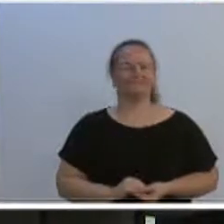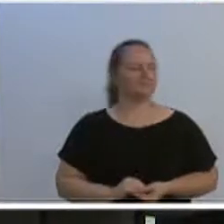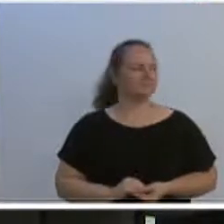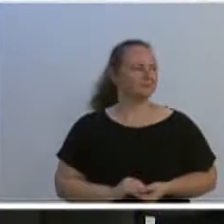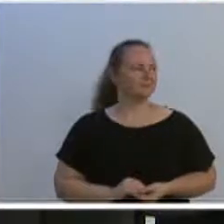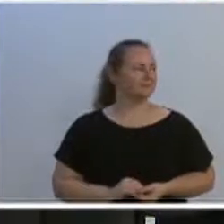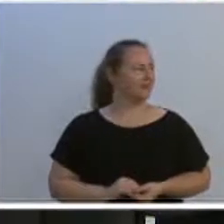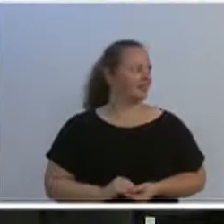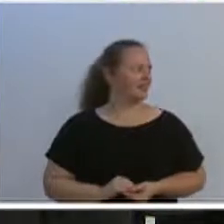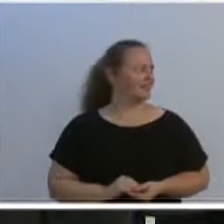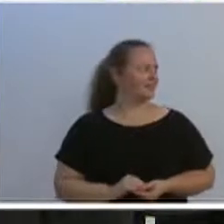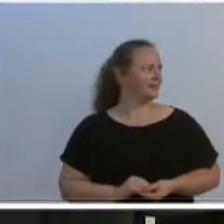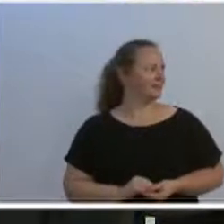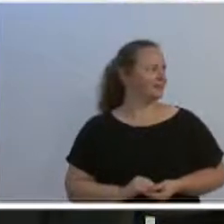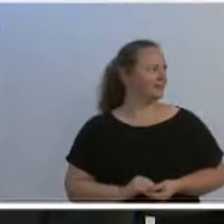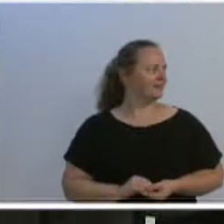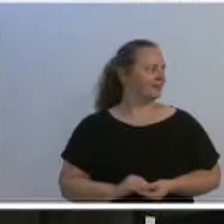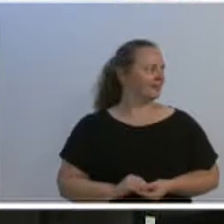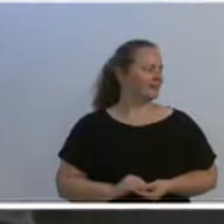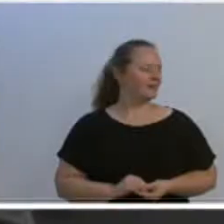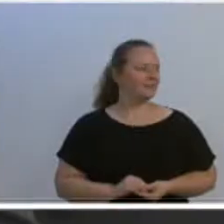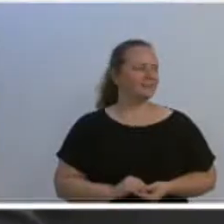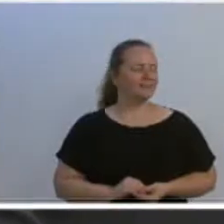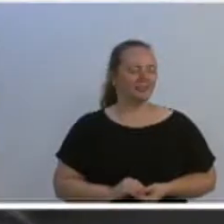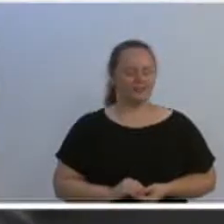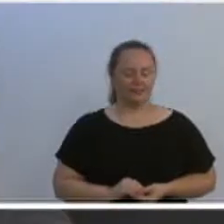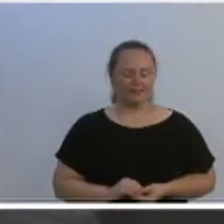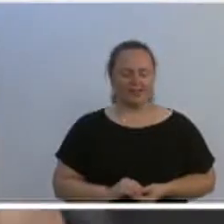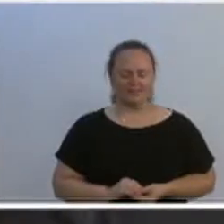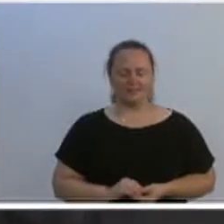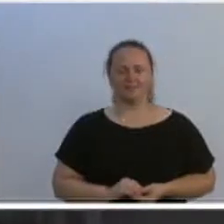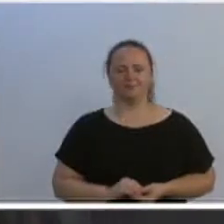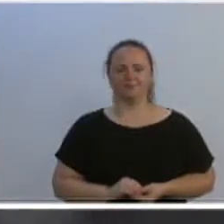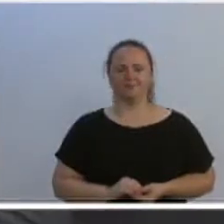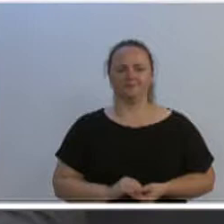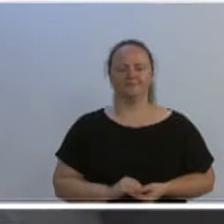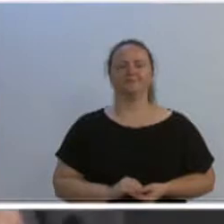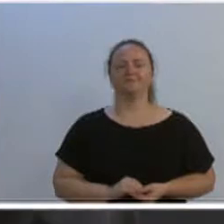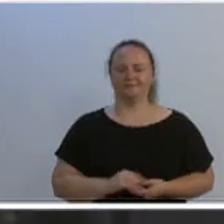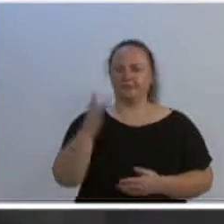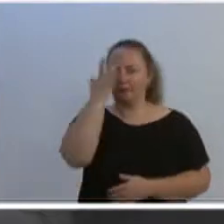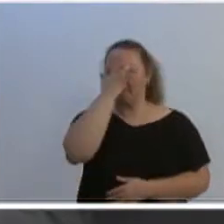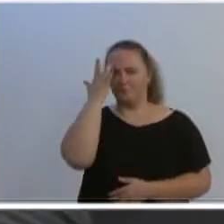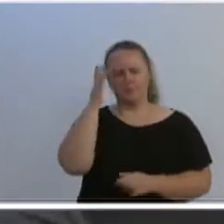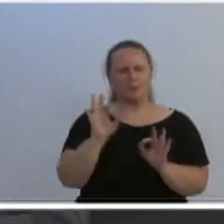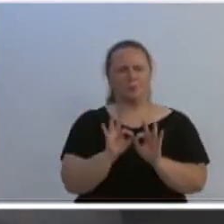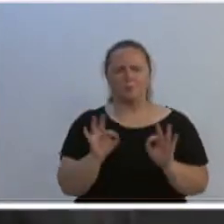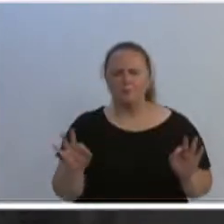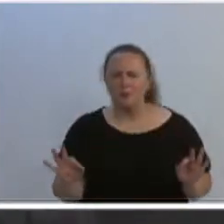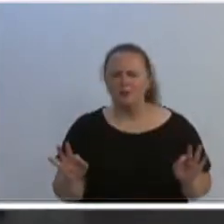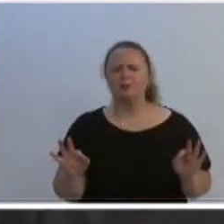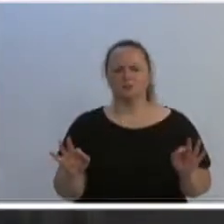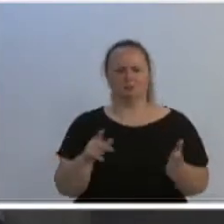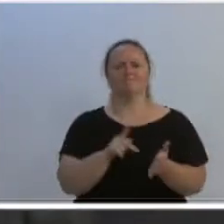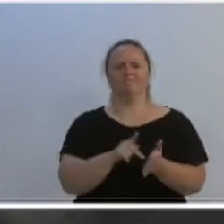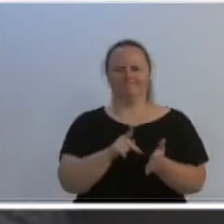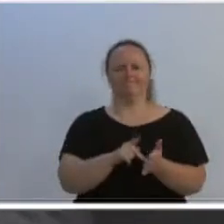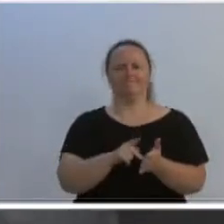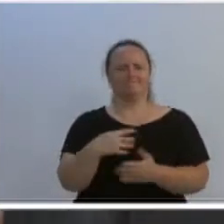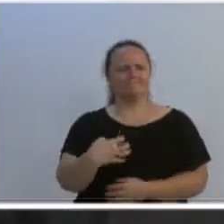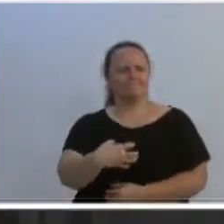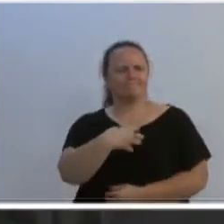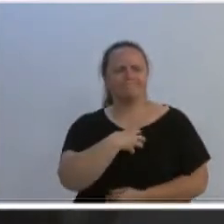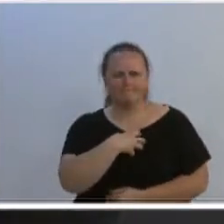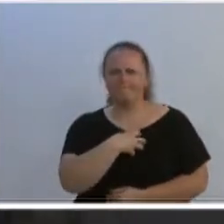seguida, vereador Almir Vieira, nosso vice-presidente. Obrigado, vereador Marcelo Lanzarin. As pessoas mais simples e mais humildes, elas sentiram na pele,